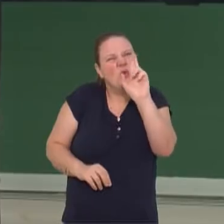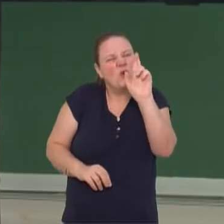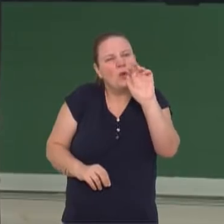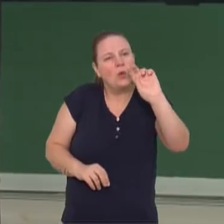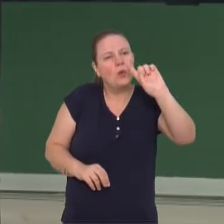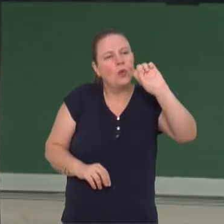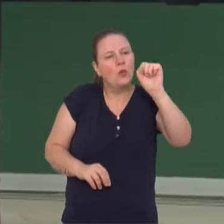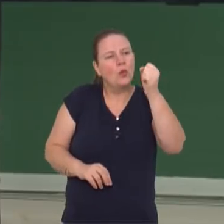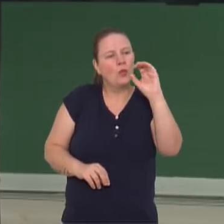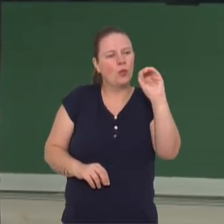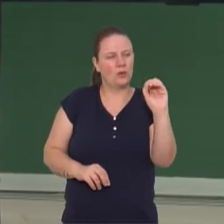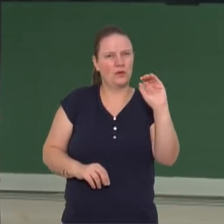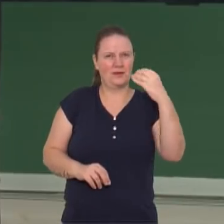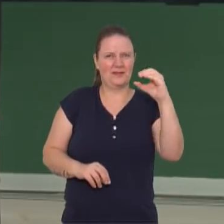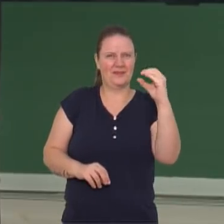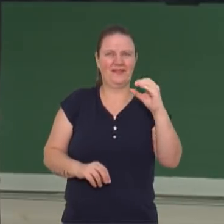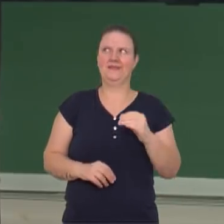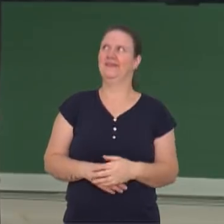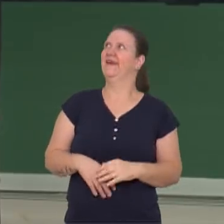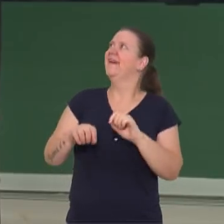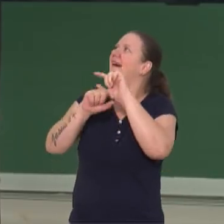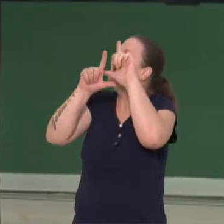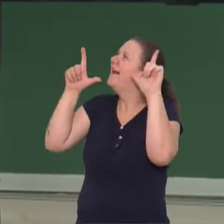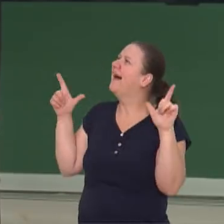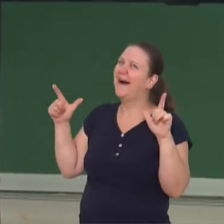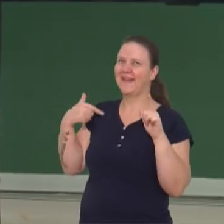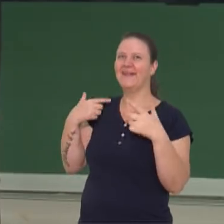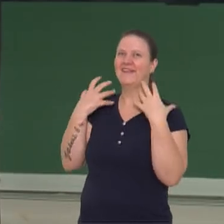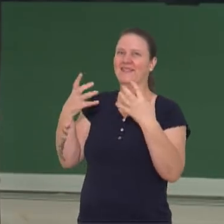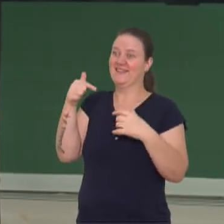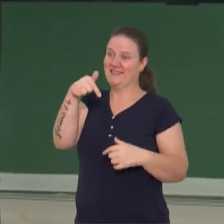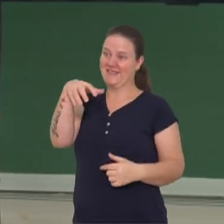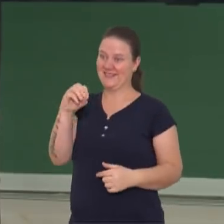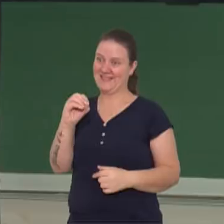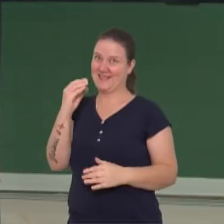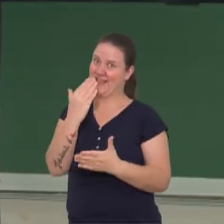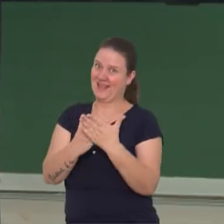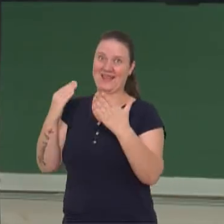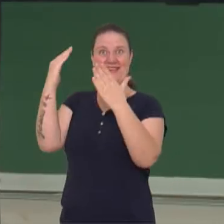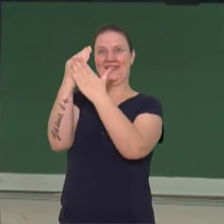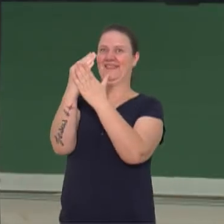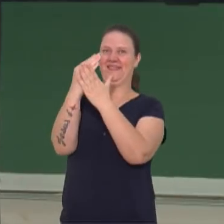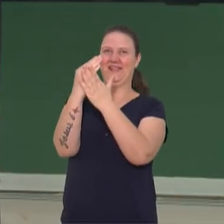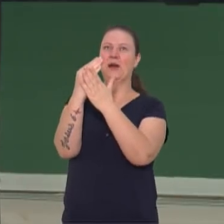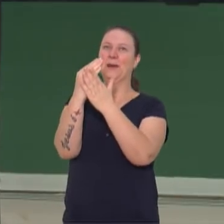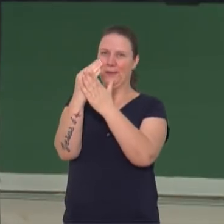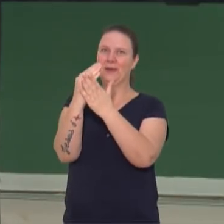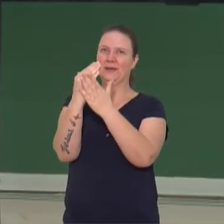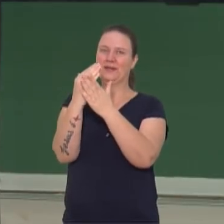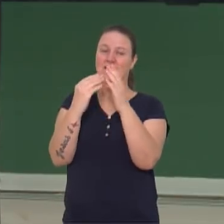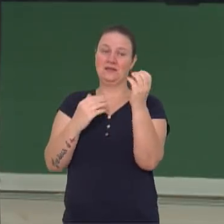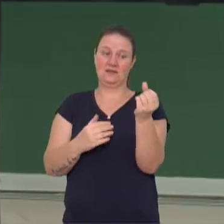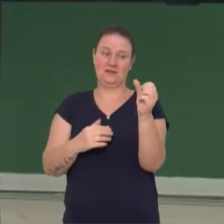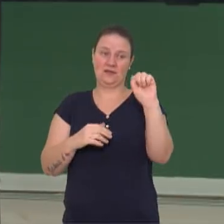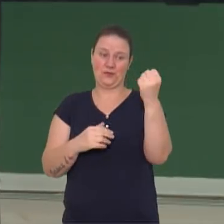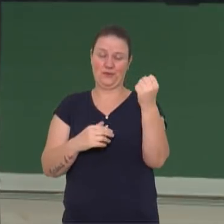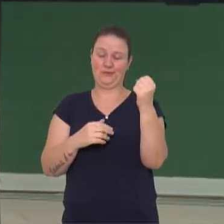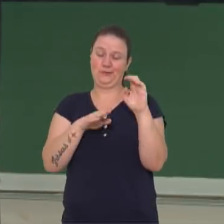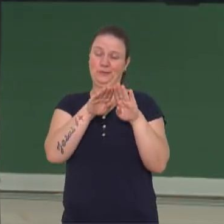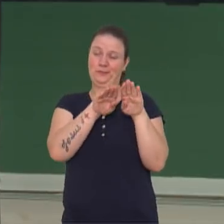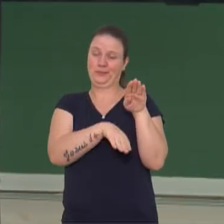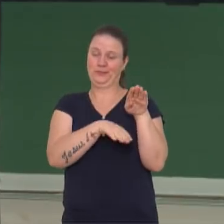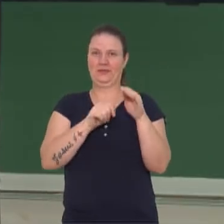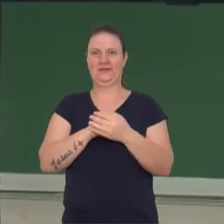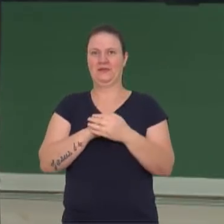R$68,80? Ai, lógico que eu prefiro R$70, porque R$70 é maior, olha lá,